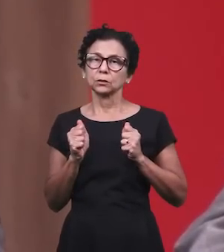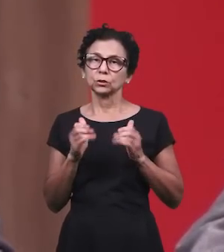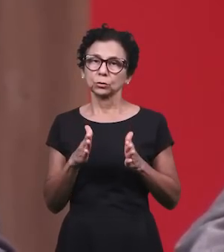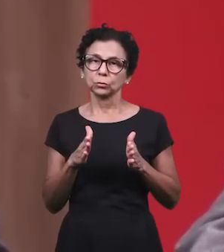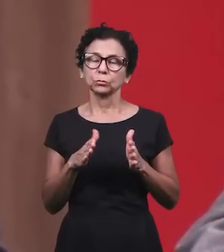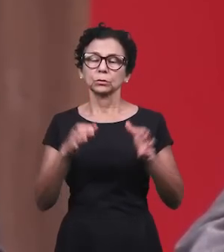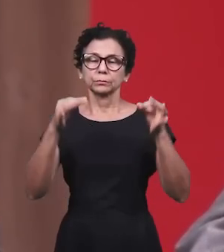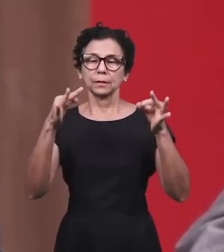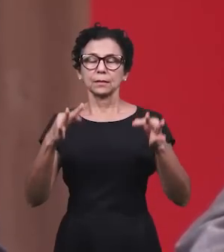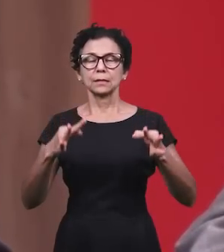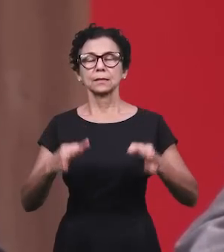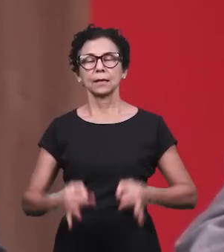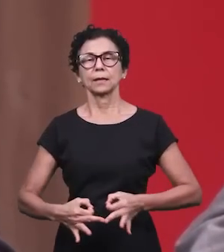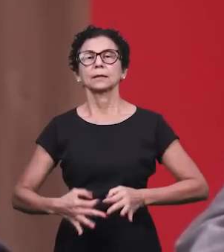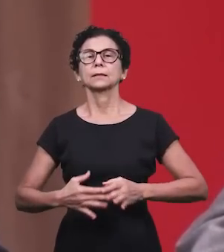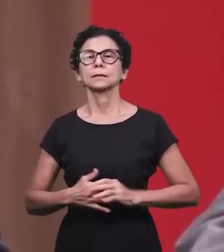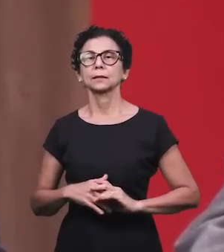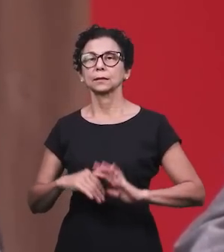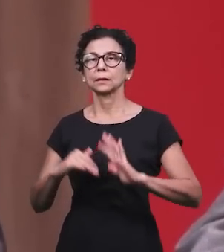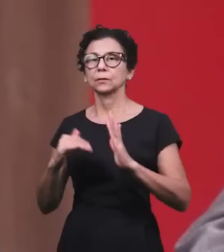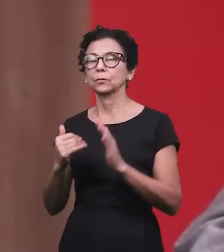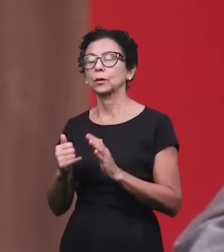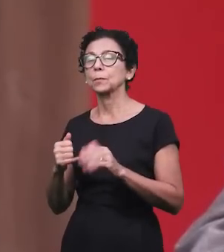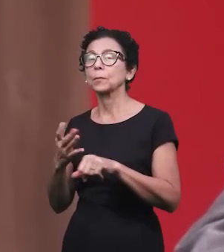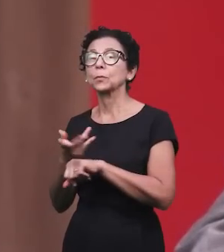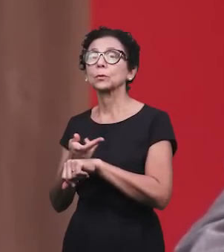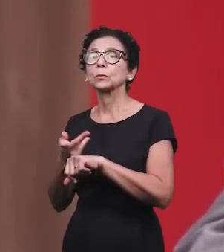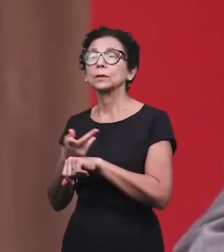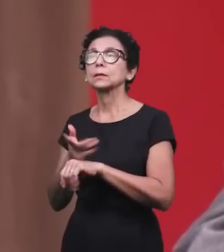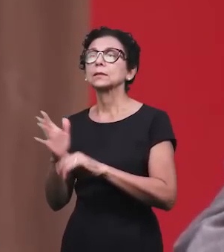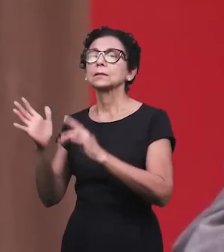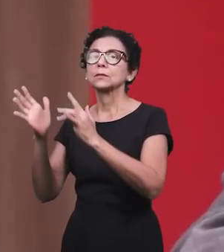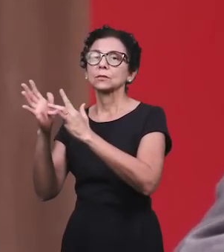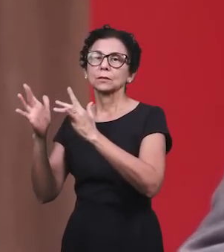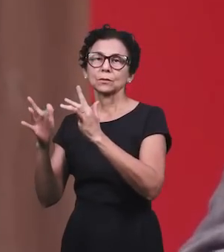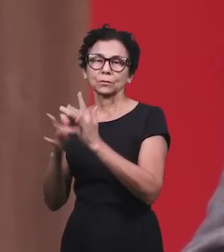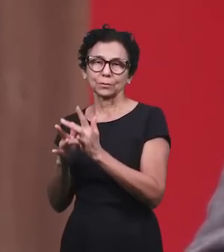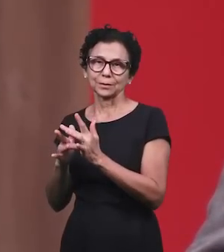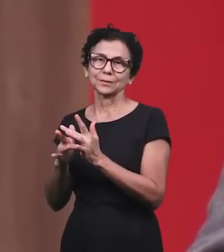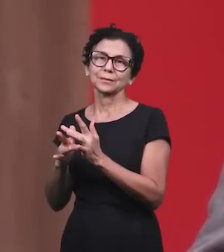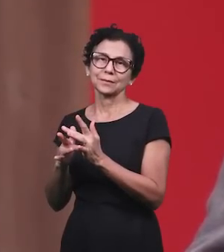aos pés do Senhor Jesus pelos seus filhos, né?